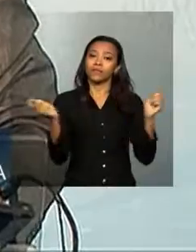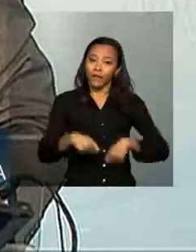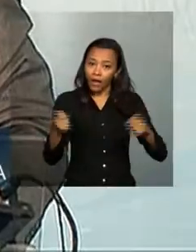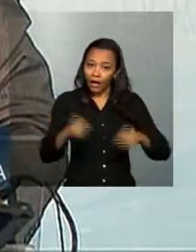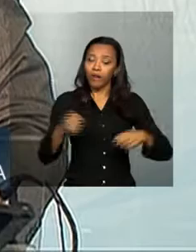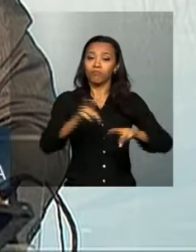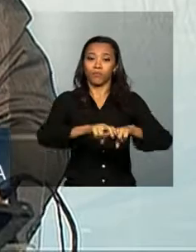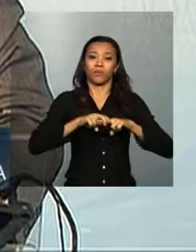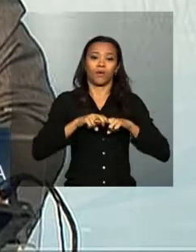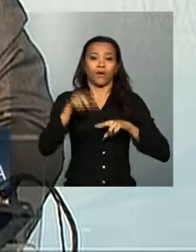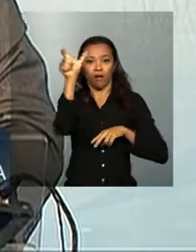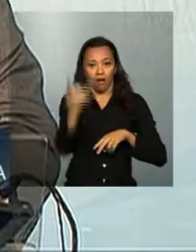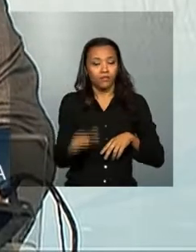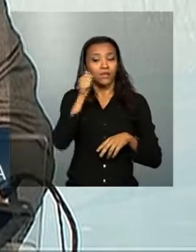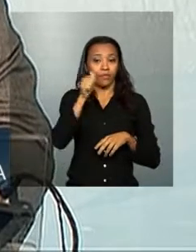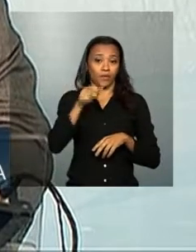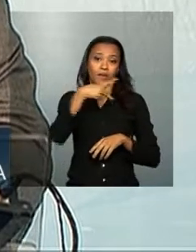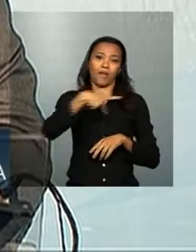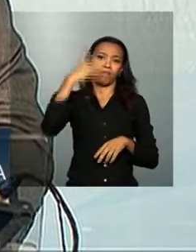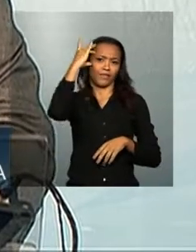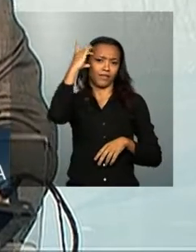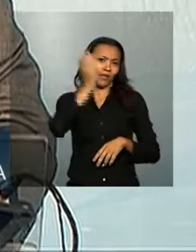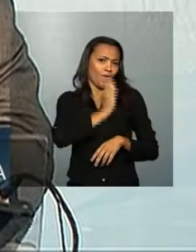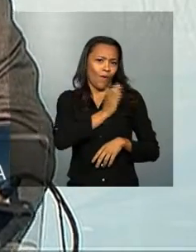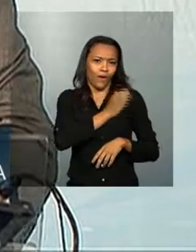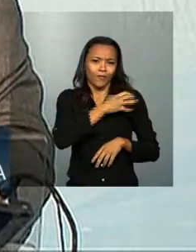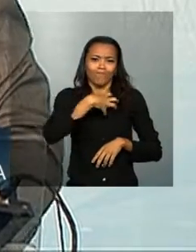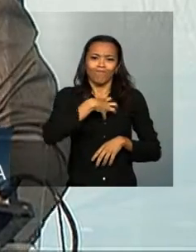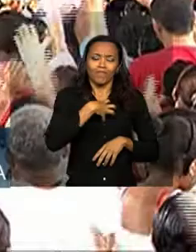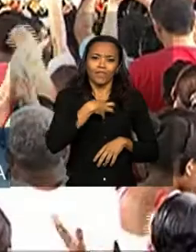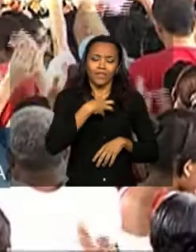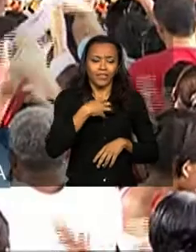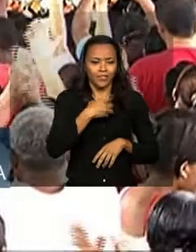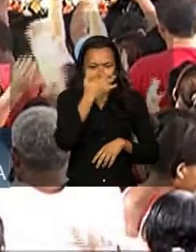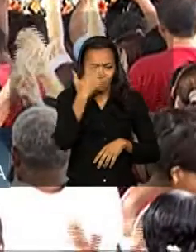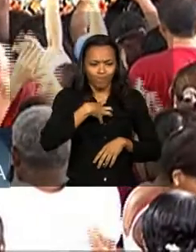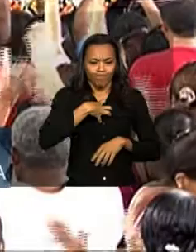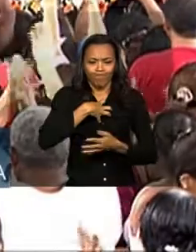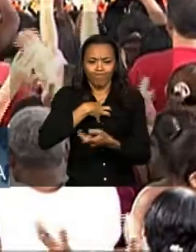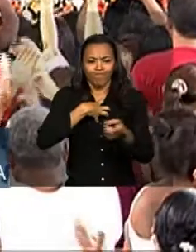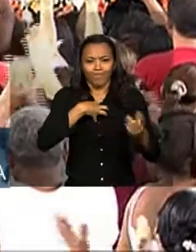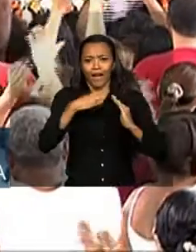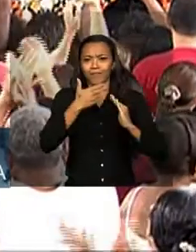mulher presidente que o coração bate mais forte pelo povo que precisa de moradia.